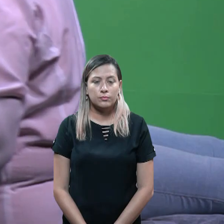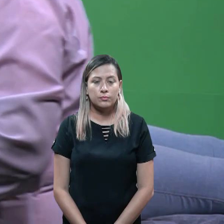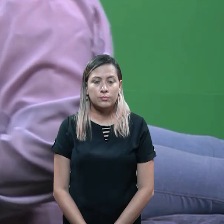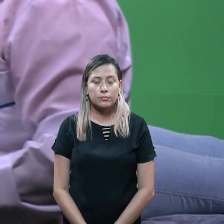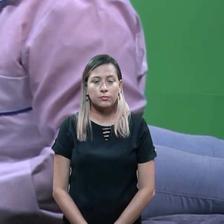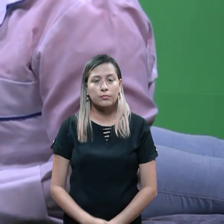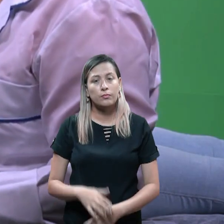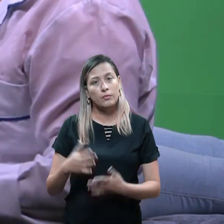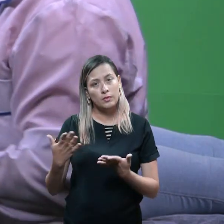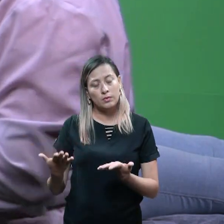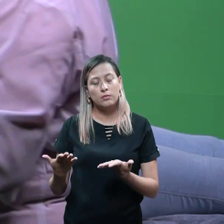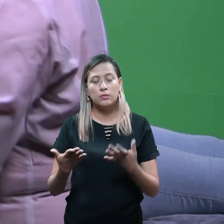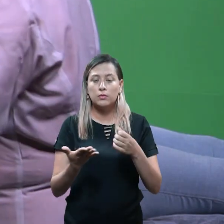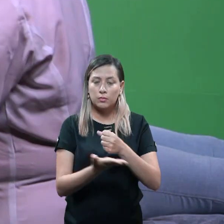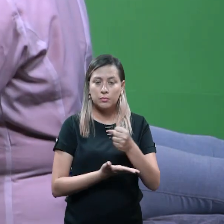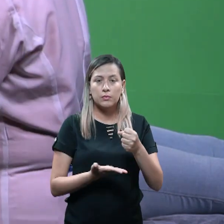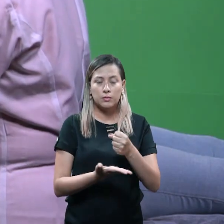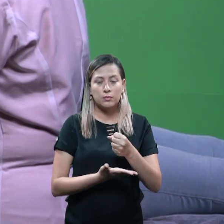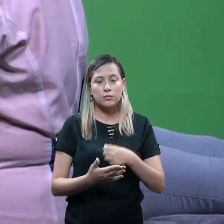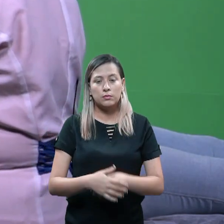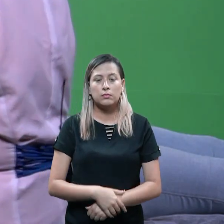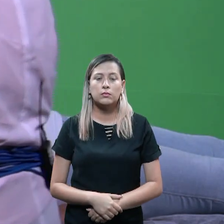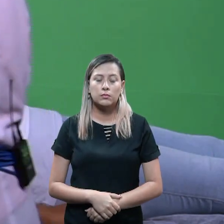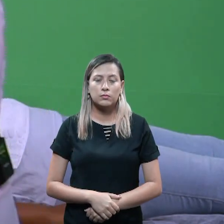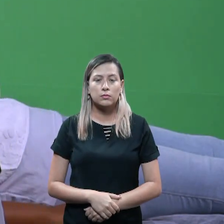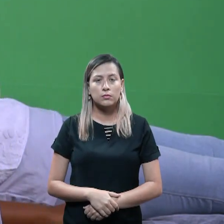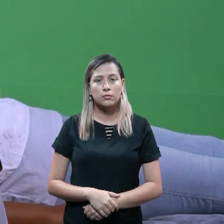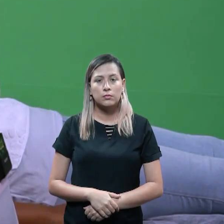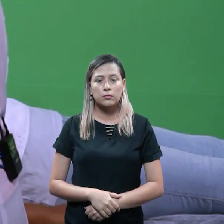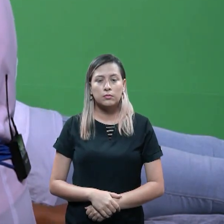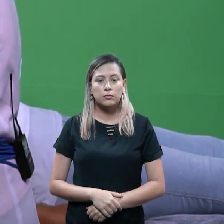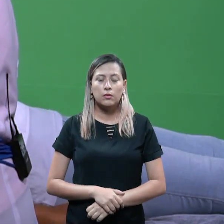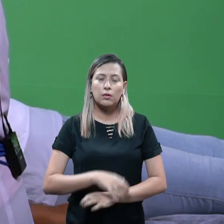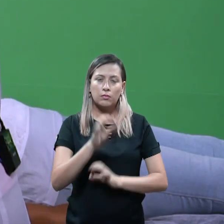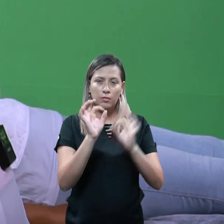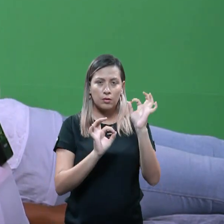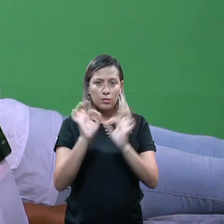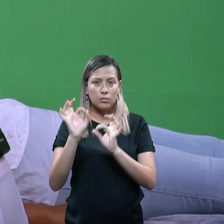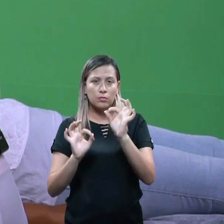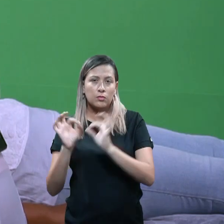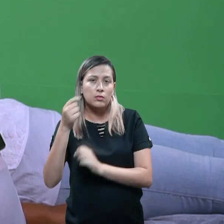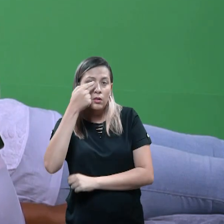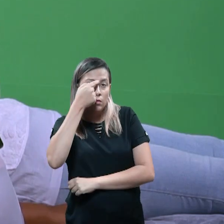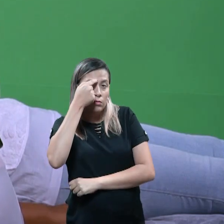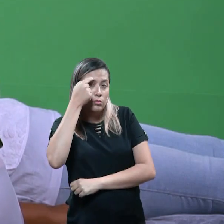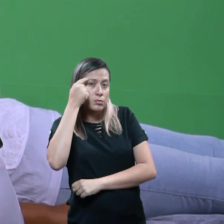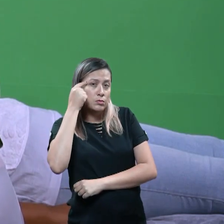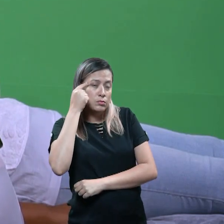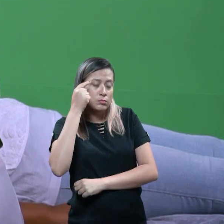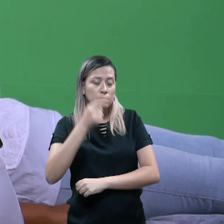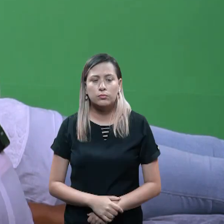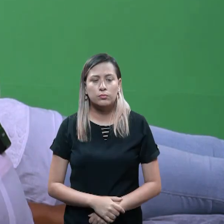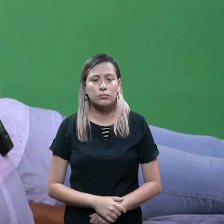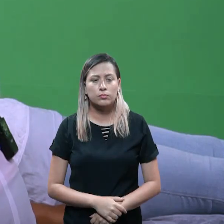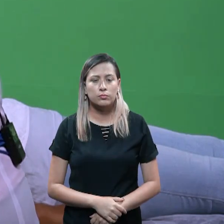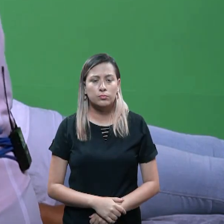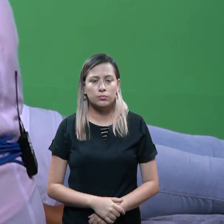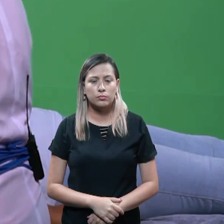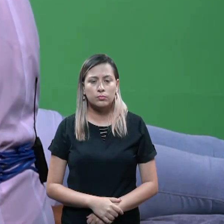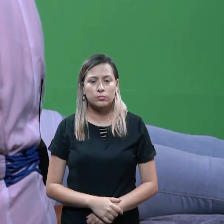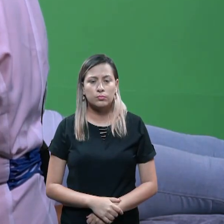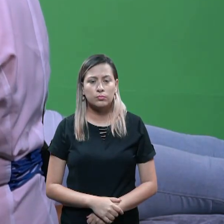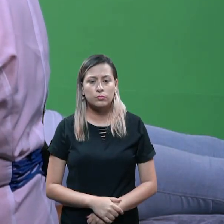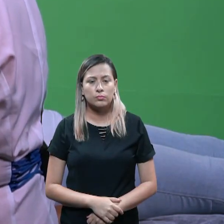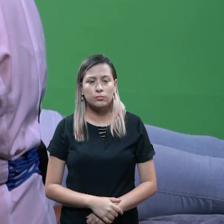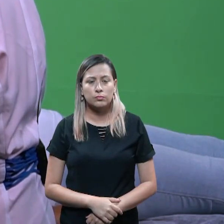Depois que eu faço essa base, aí eu vou espalhar no restante da sobrancelha. Eu vou